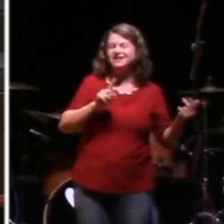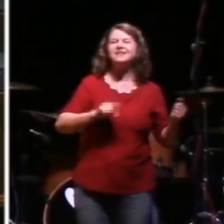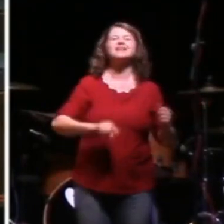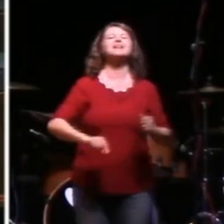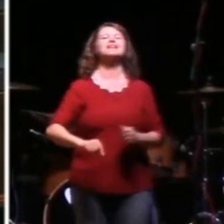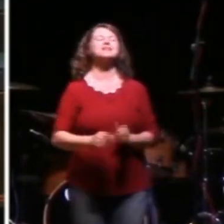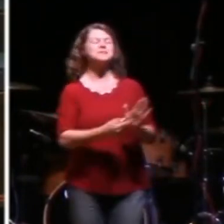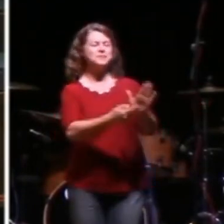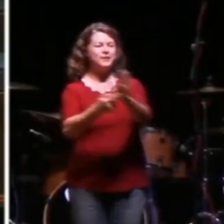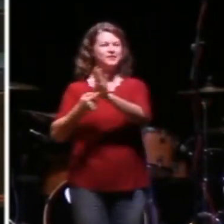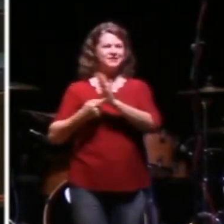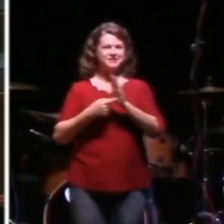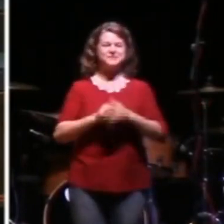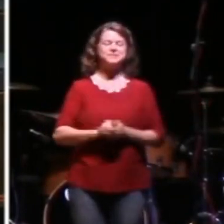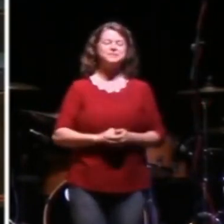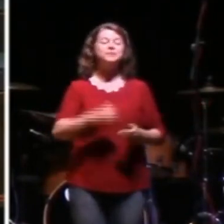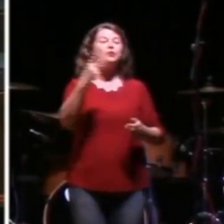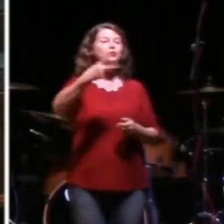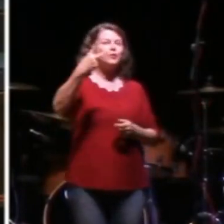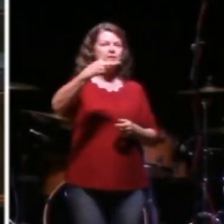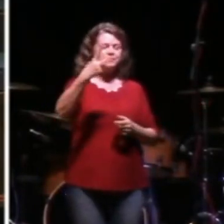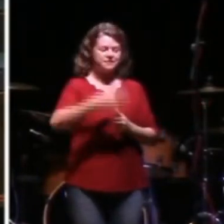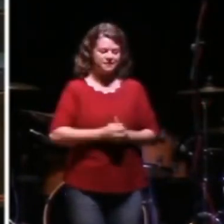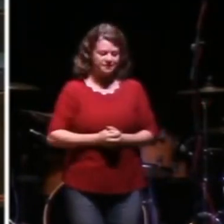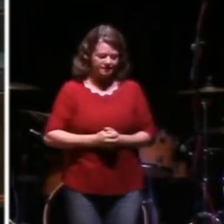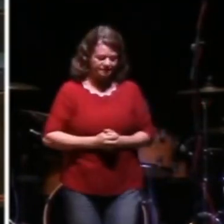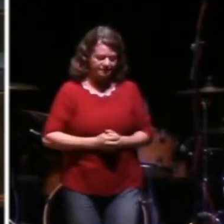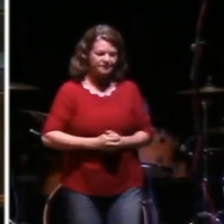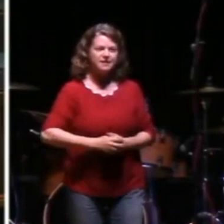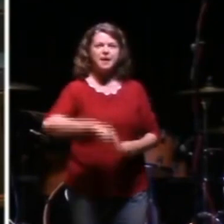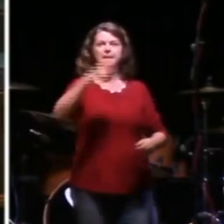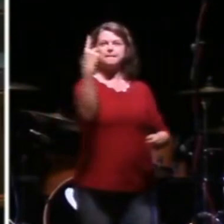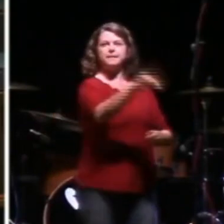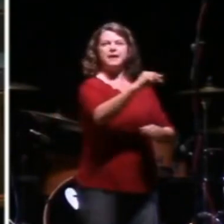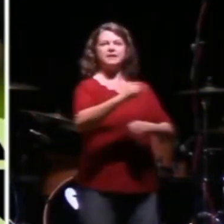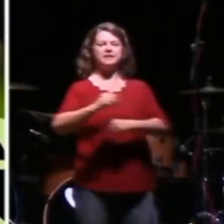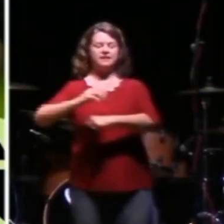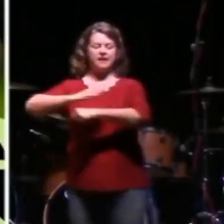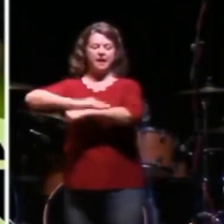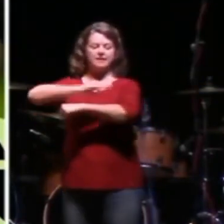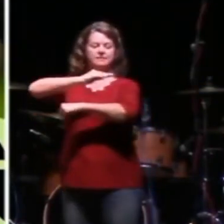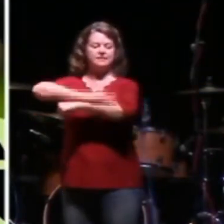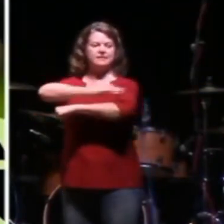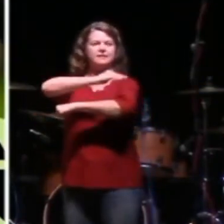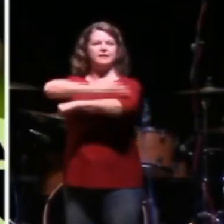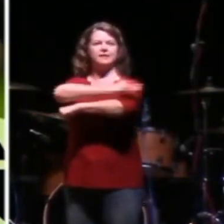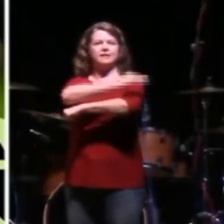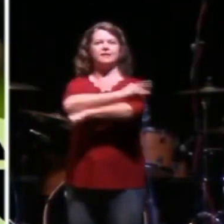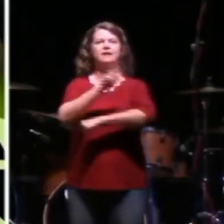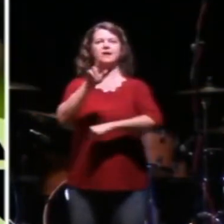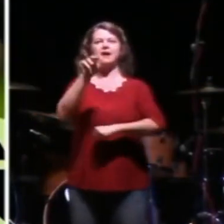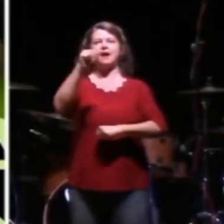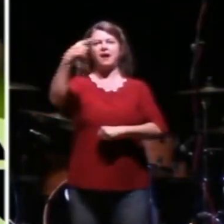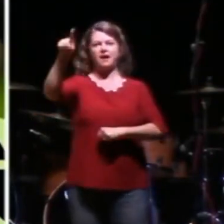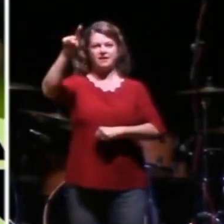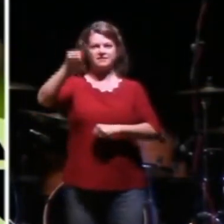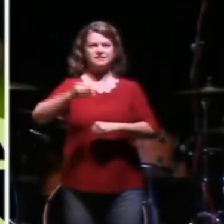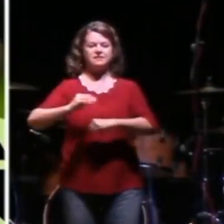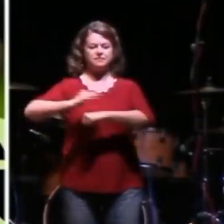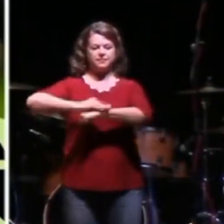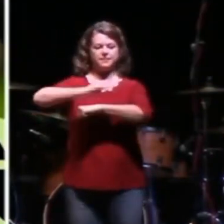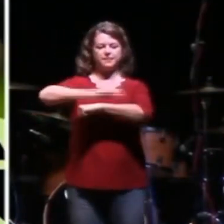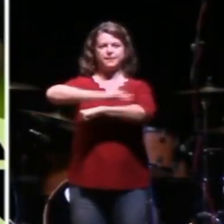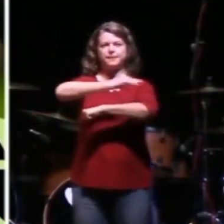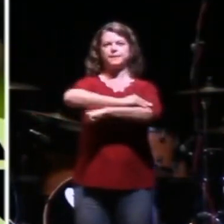número dois logo depois venha praga das rãs e deus tá dizendo que a natureza obedece